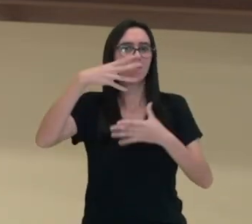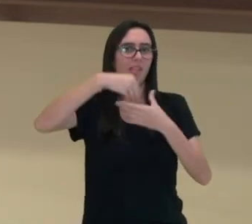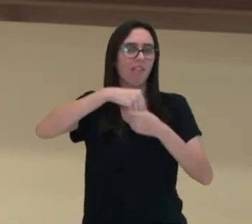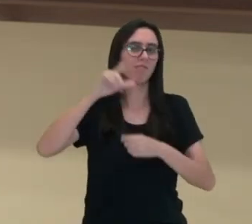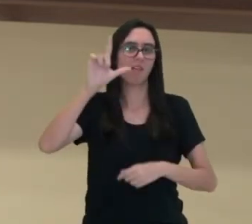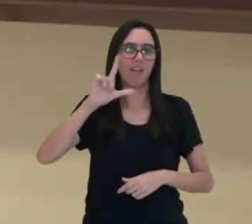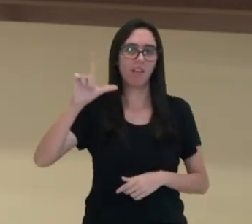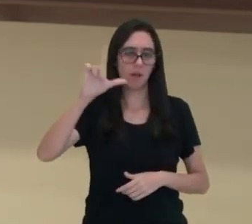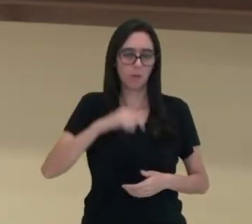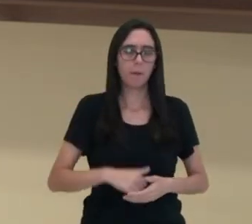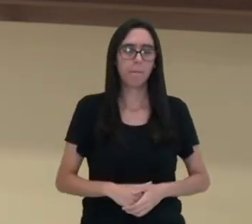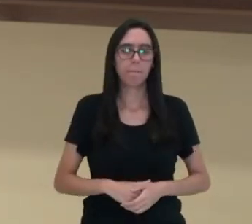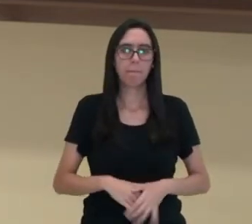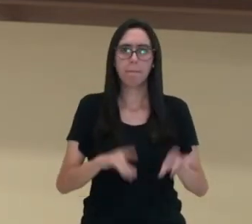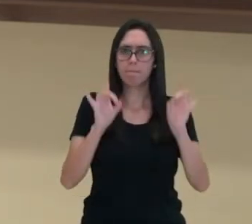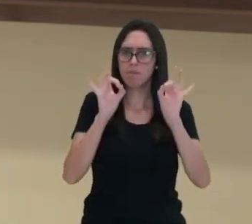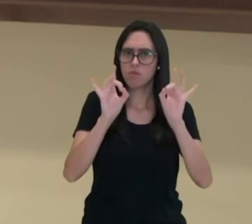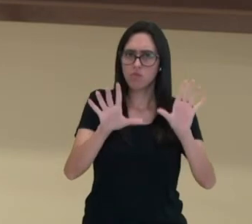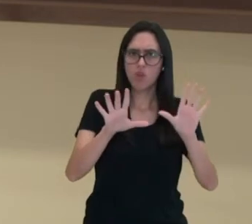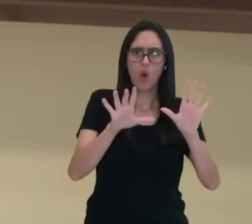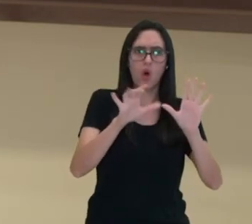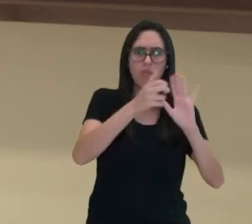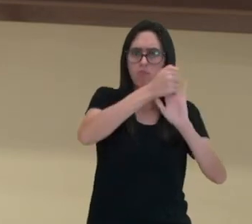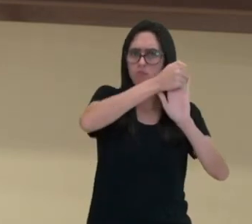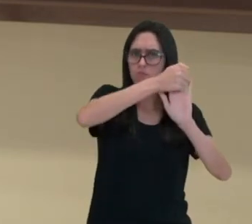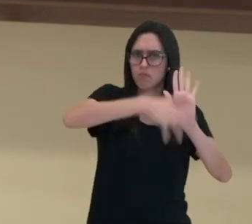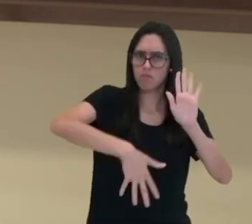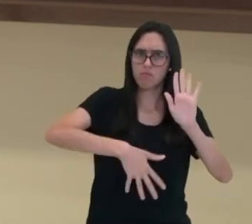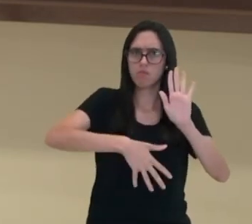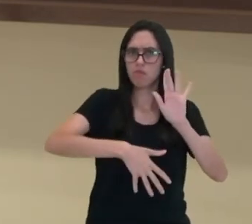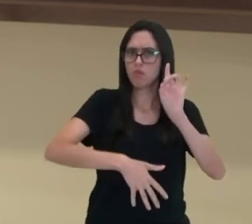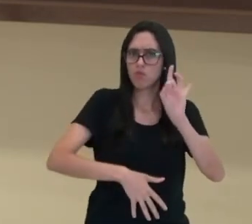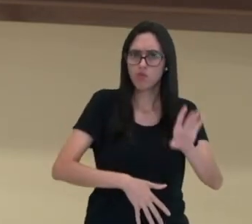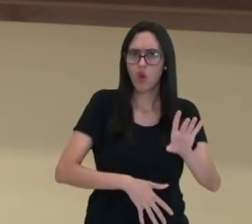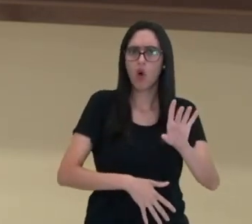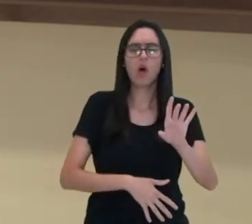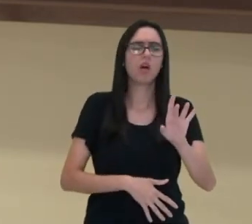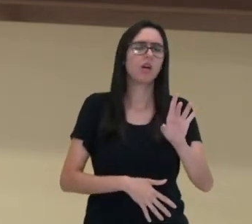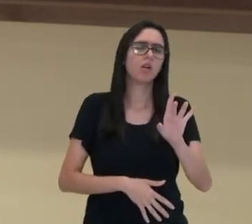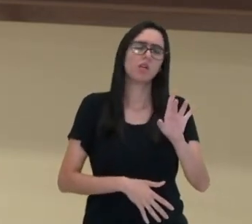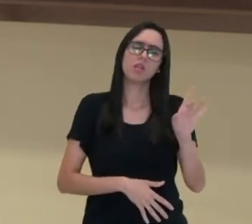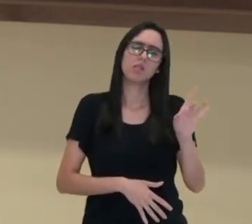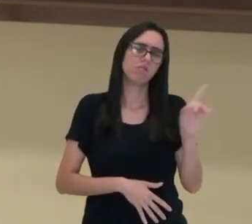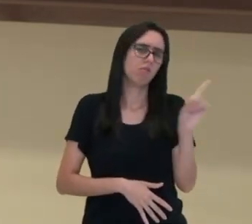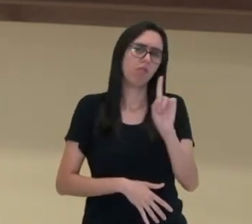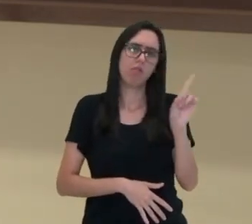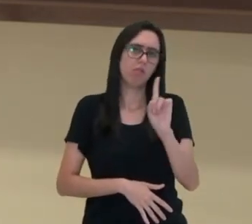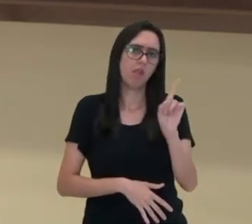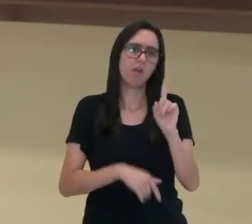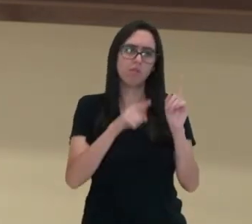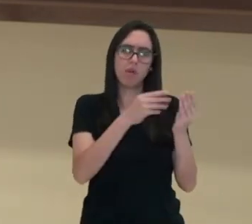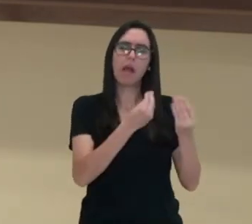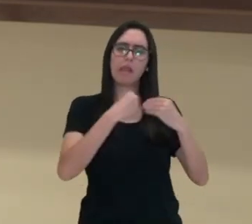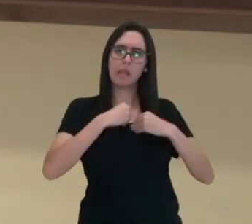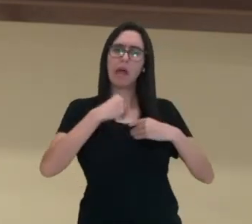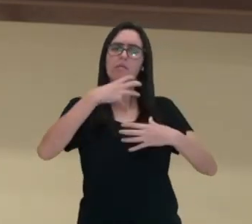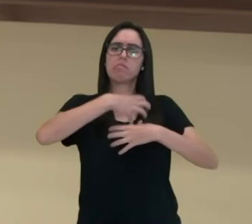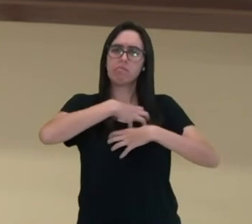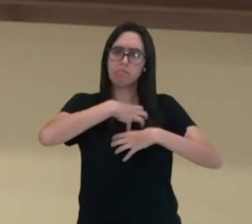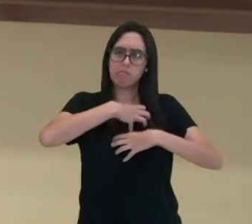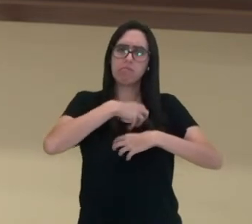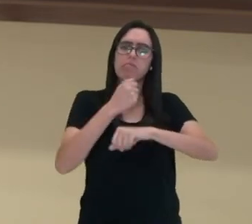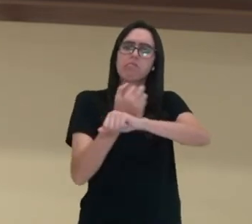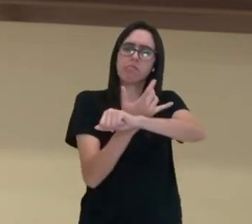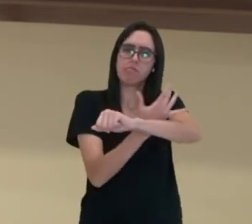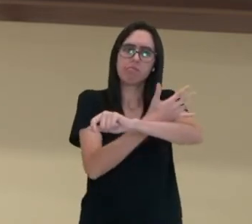que não só as figuras de linguagem, aí a linguagem conotativa aguça os sentidos e promove esse efeito sinestésico, né?